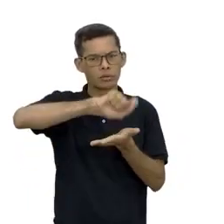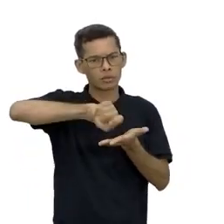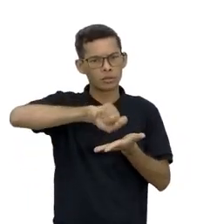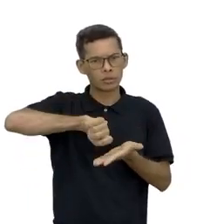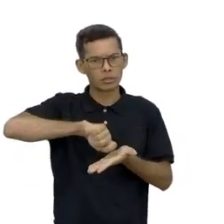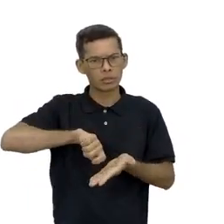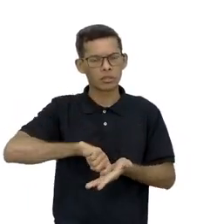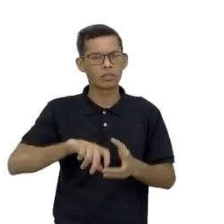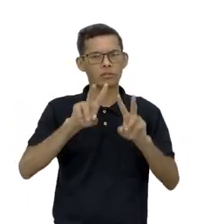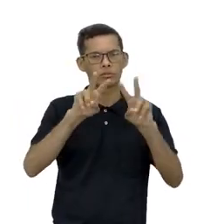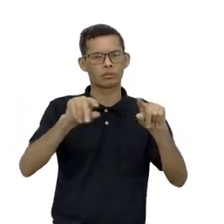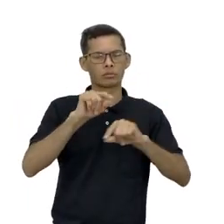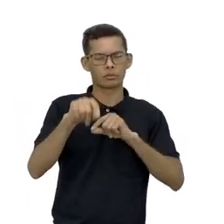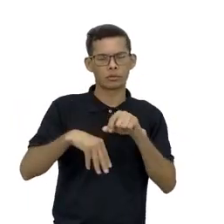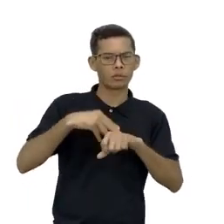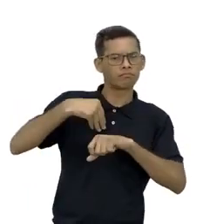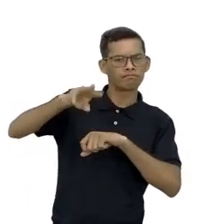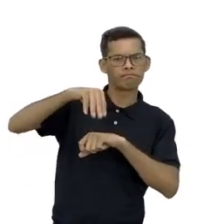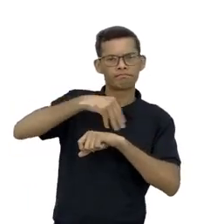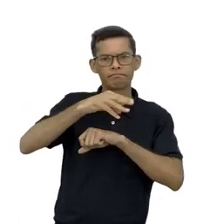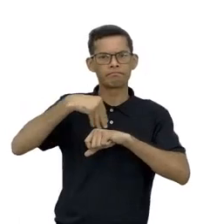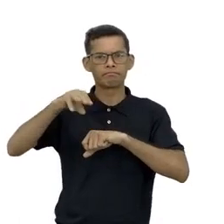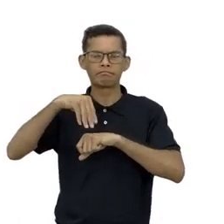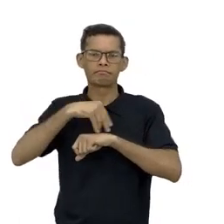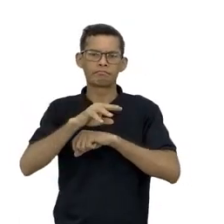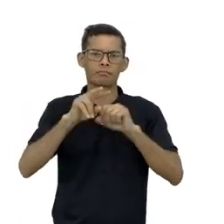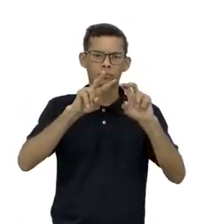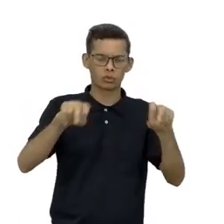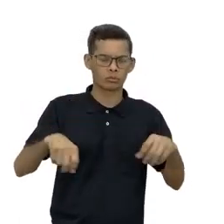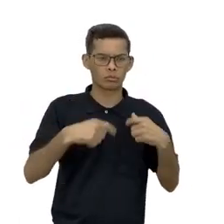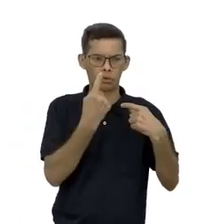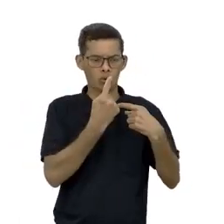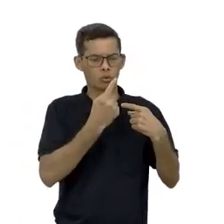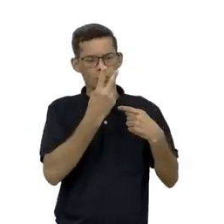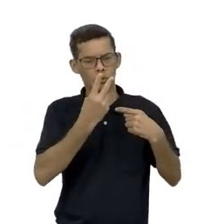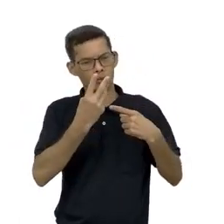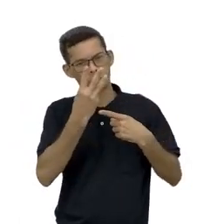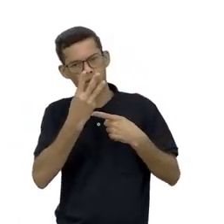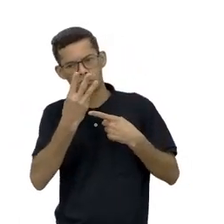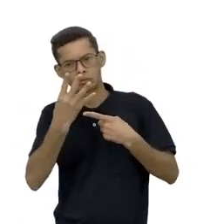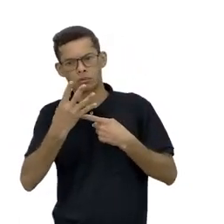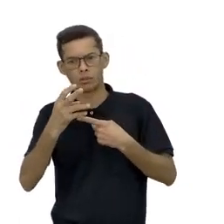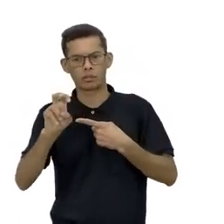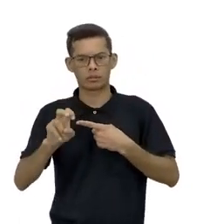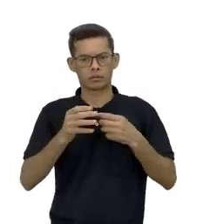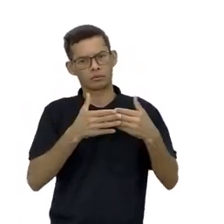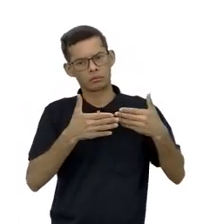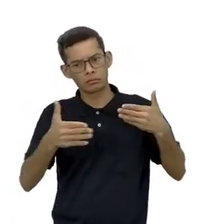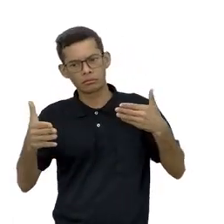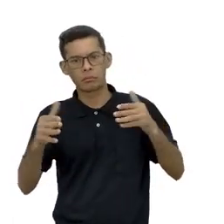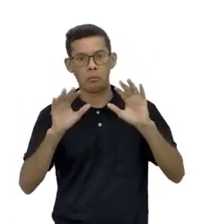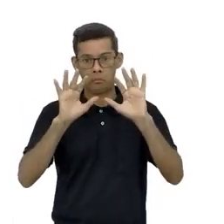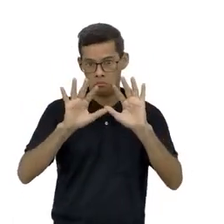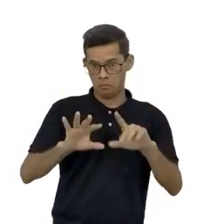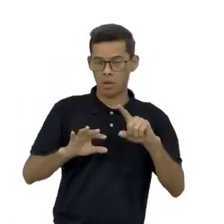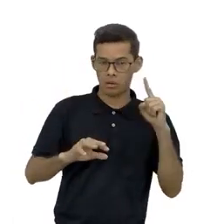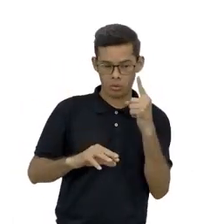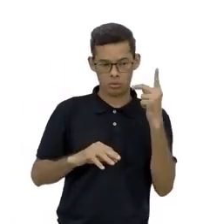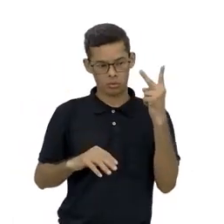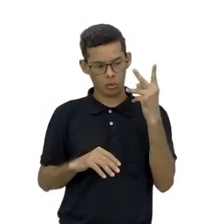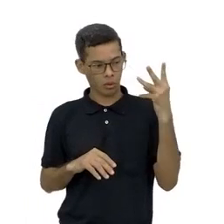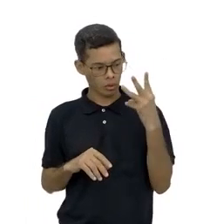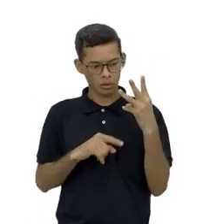as instruções correspondentes a cada passo. Mas, observem, as 3 primeiras